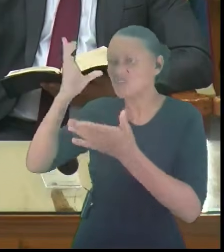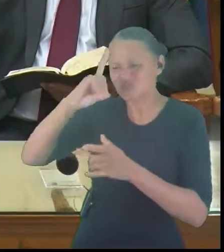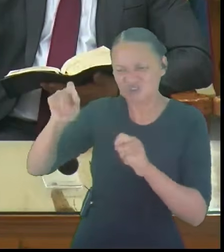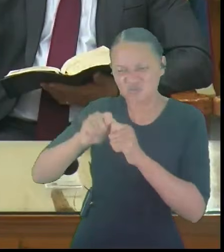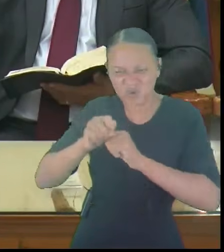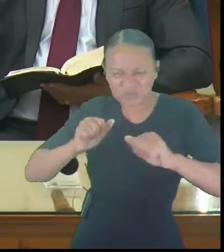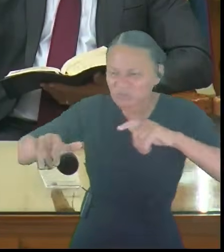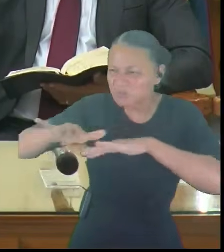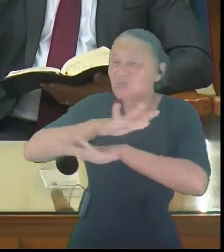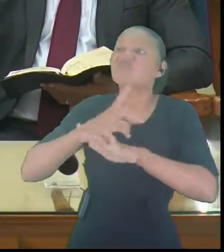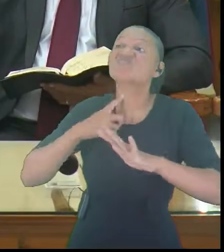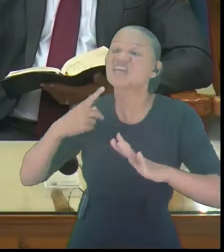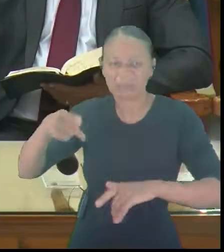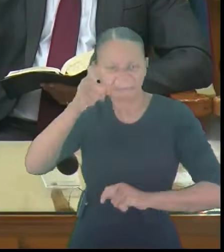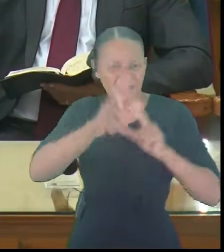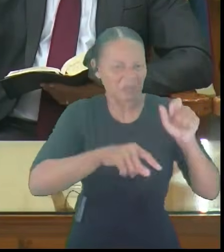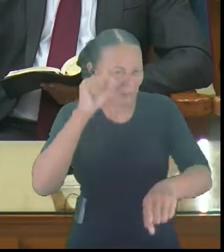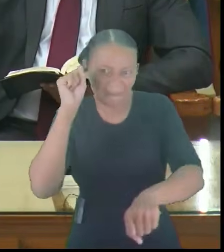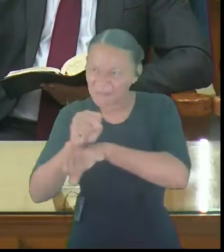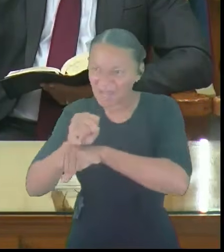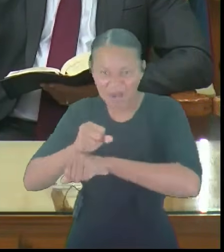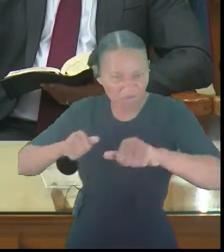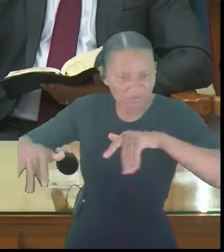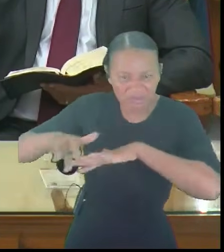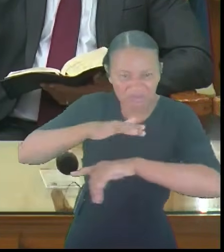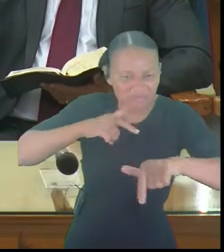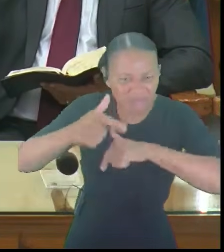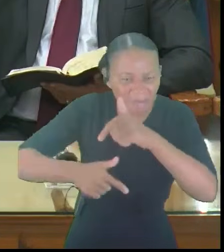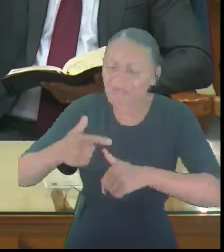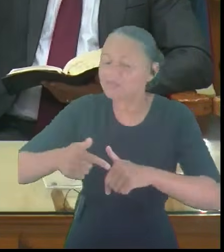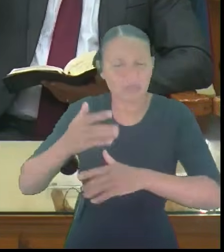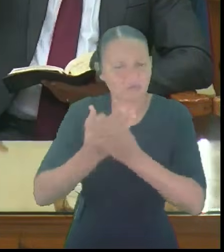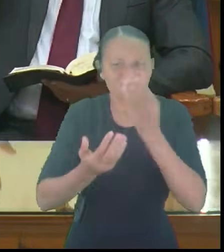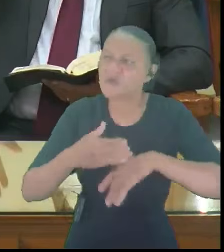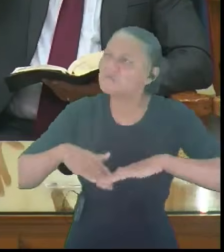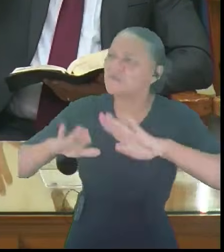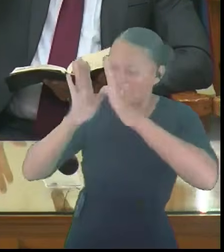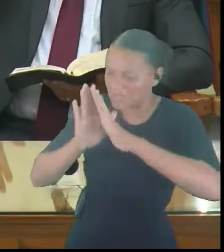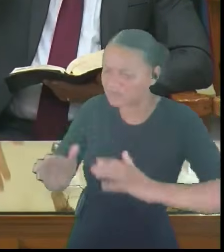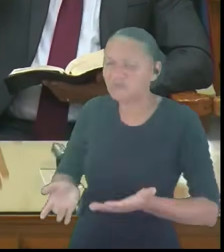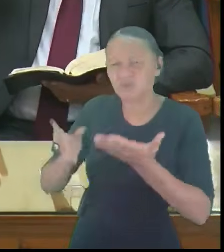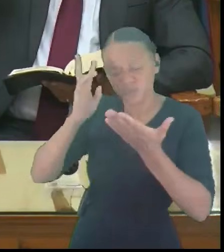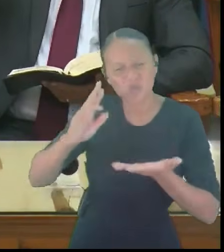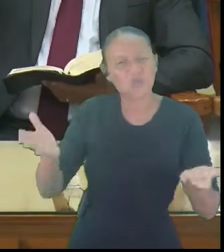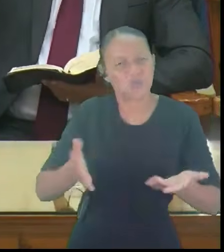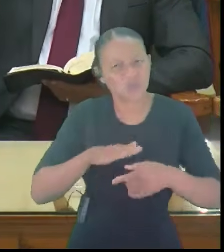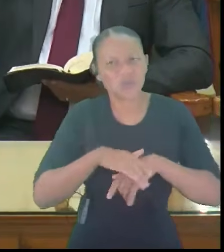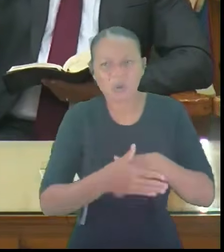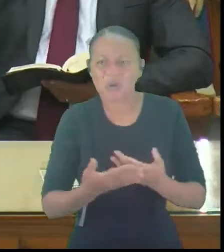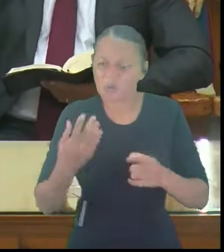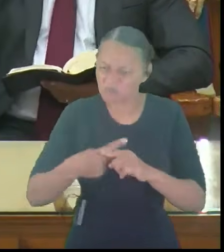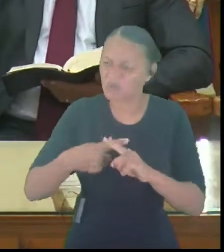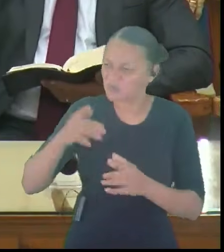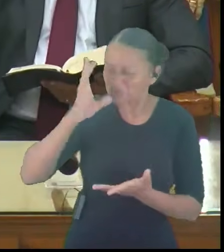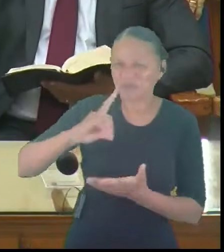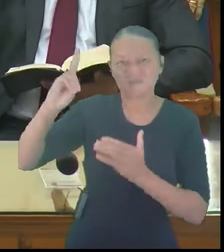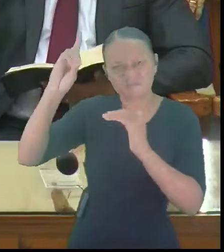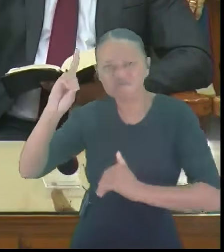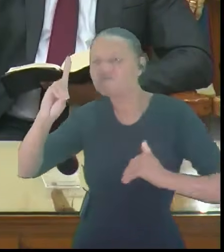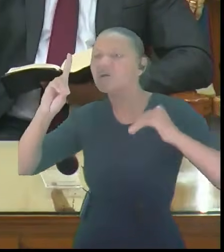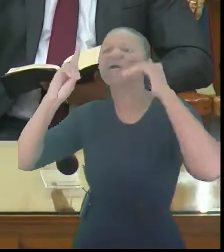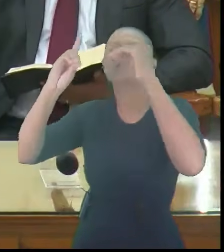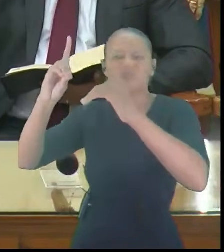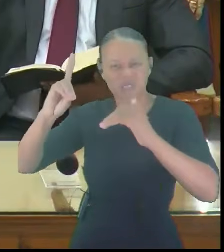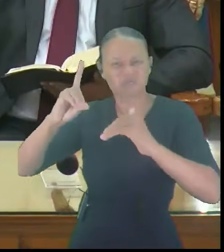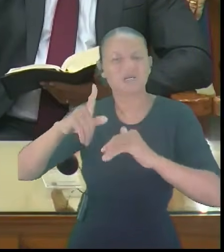quero e ninguém pode impedir o meu trabalhar. Levante as mãos e adore ao Senhor nesta noite, porque Deus é maior do que